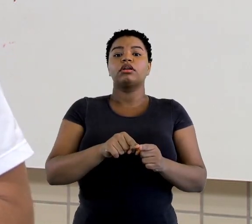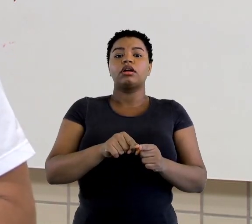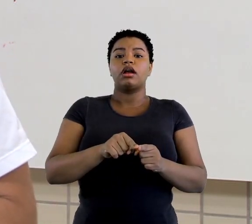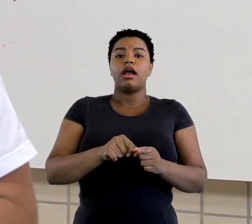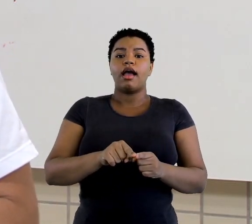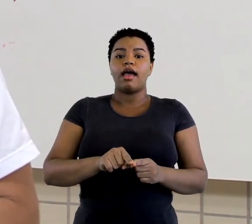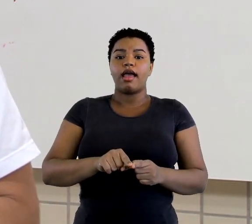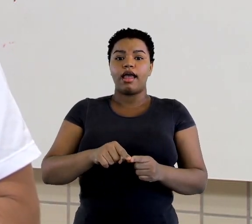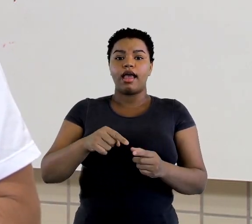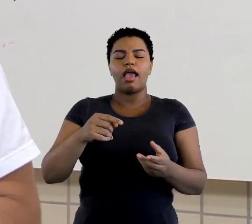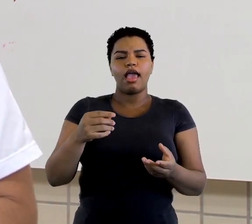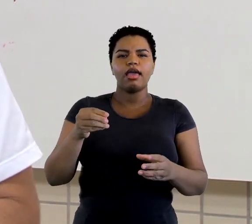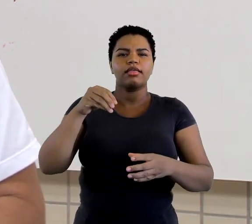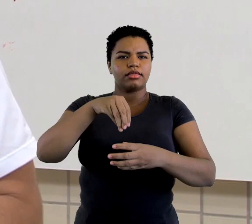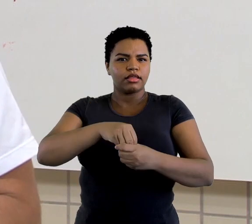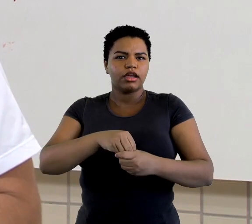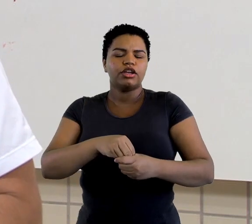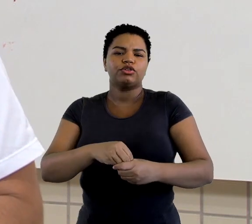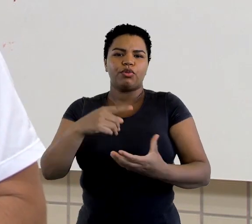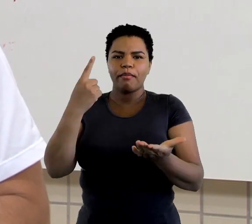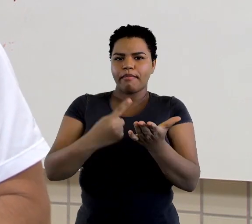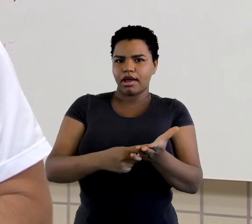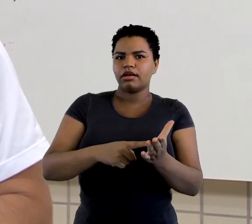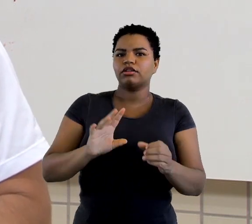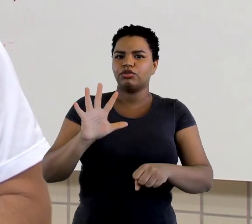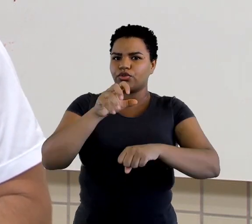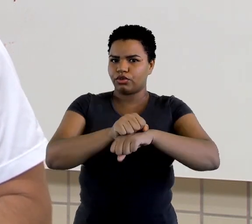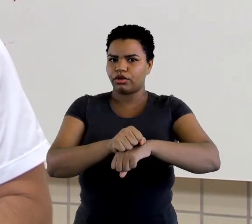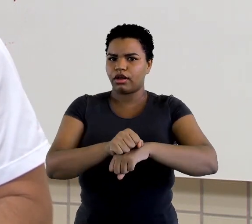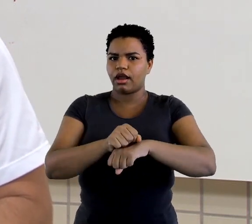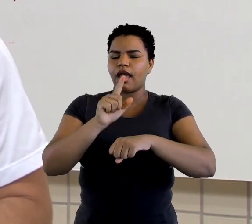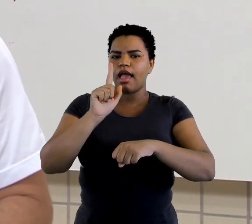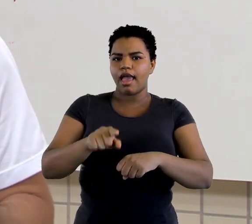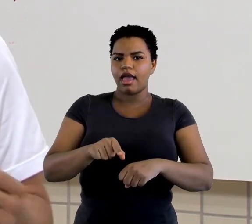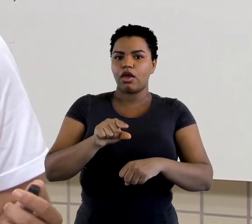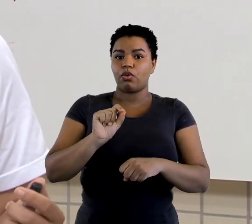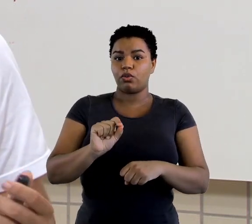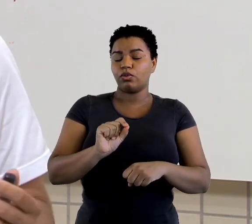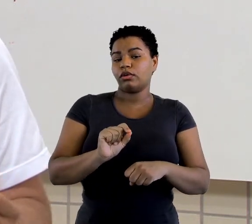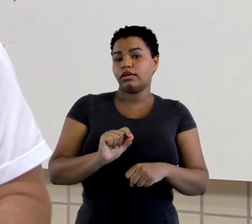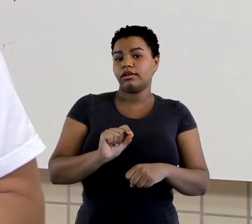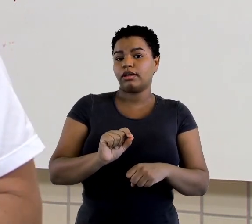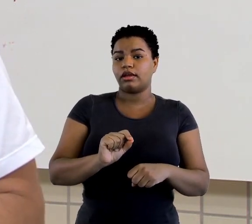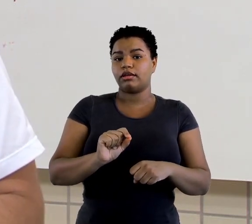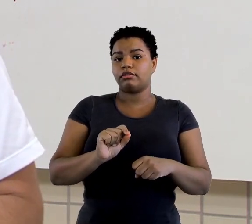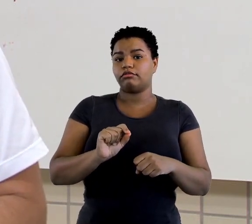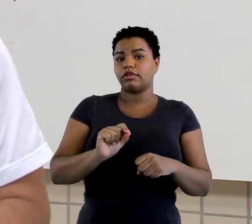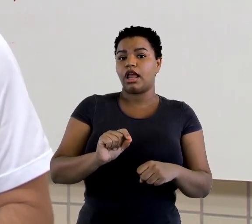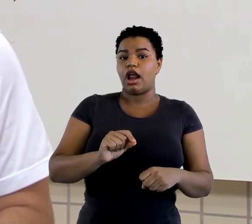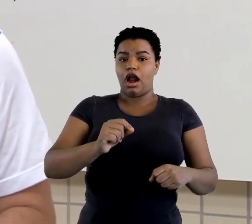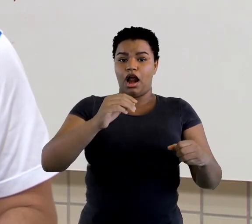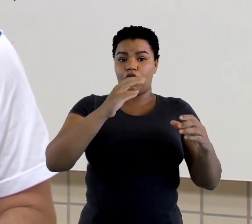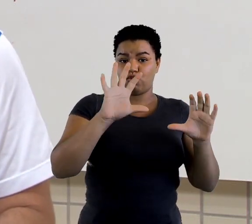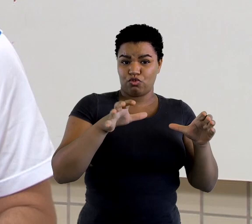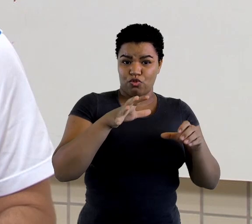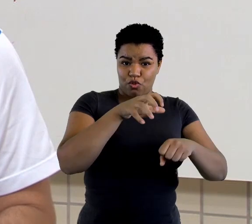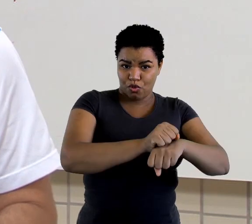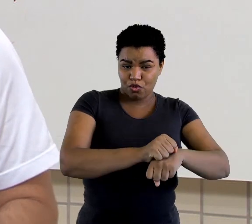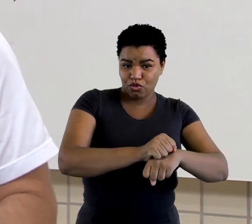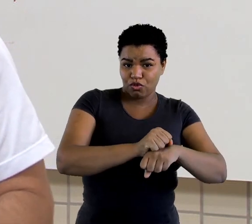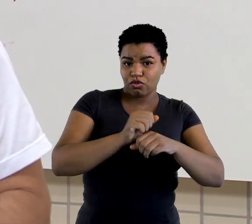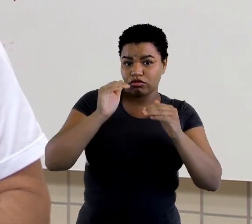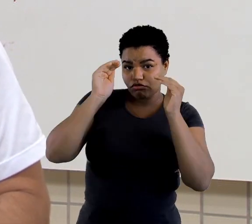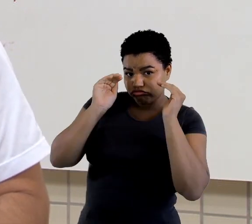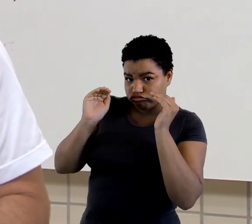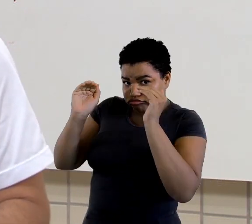Pacto Colonial. O Pacto Colonial foi o pacto de submissão entre a colônia com a metrópole. A colônia,